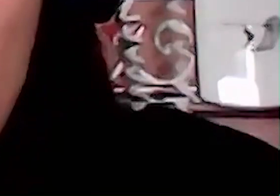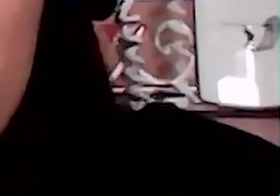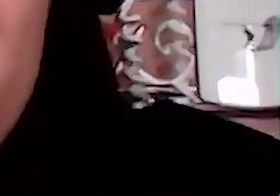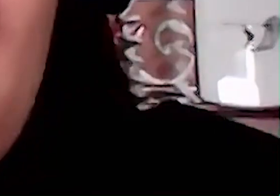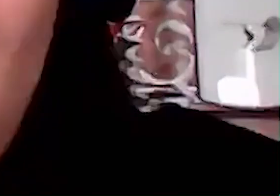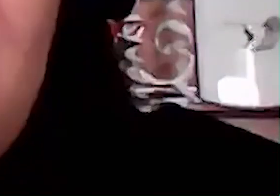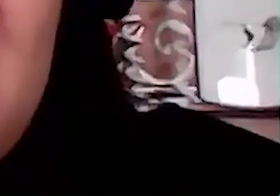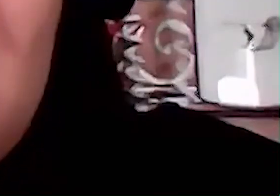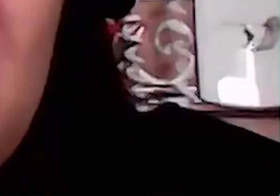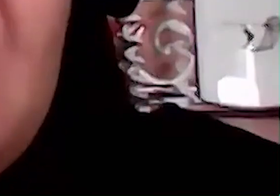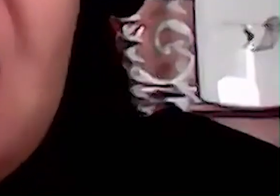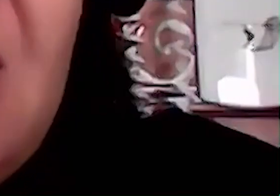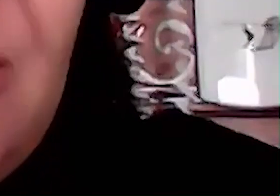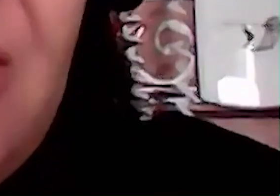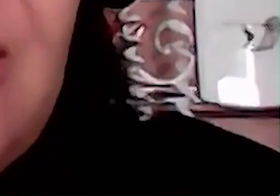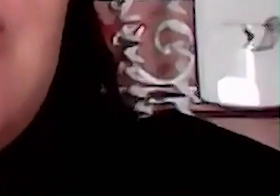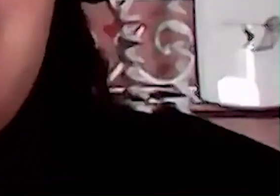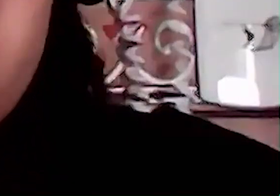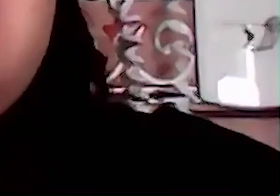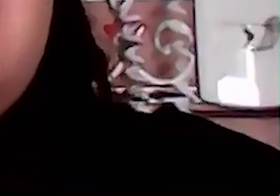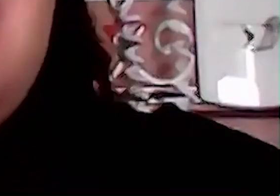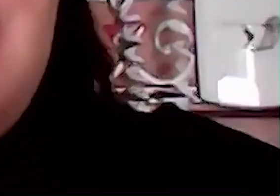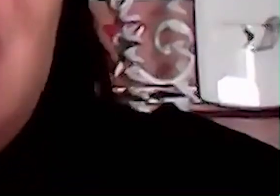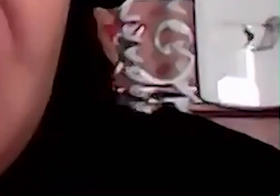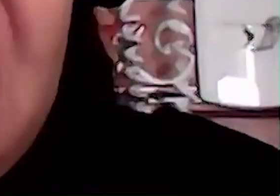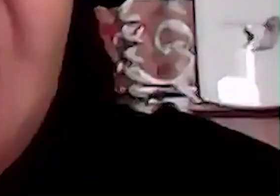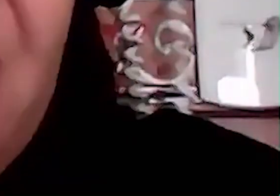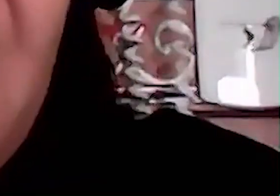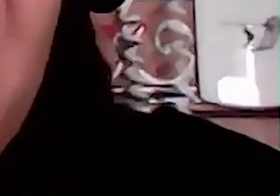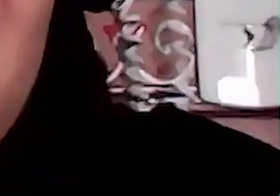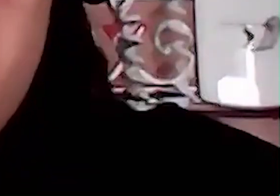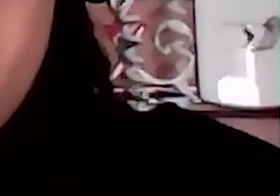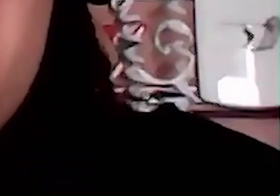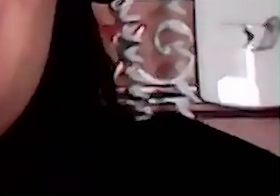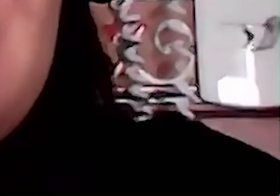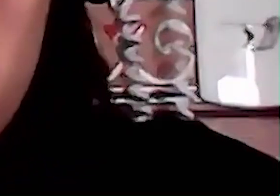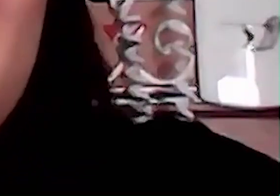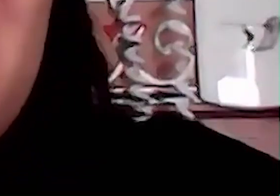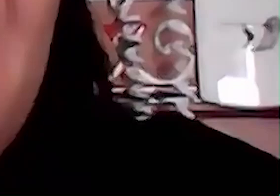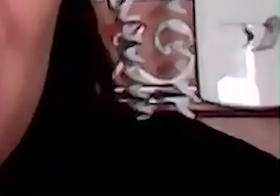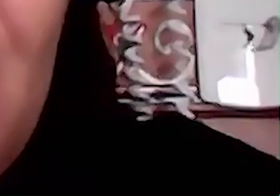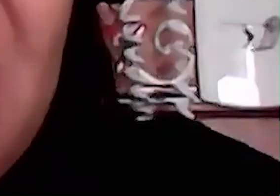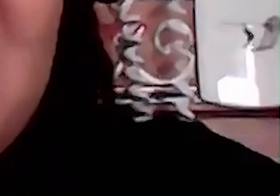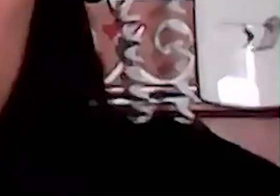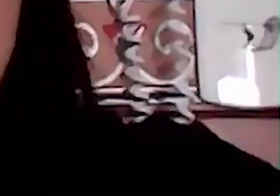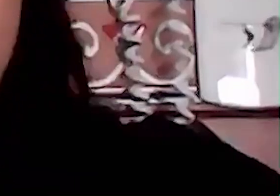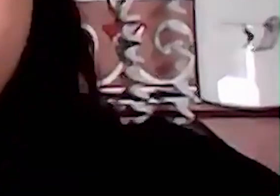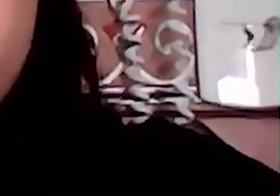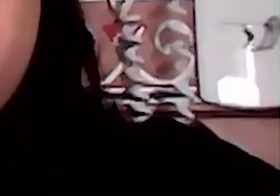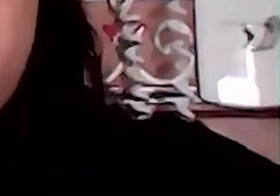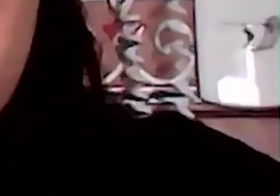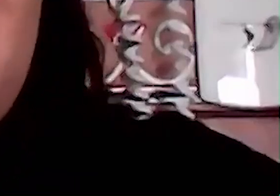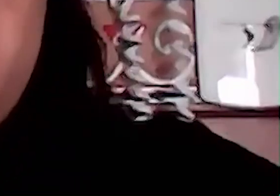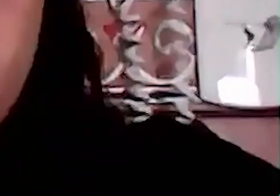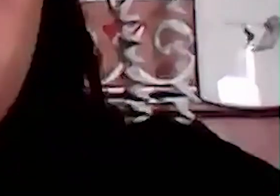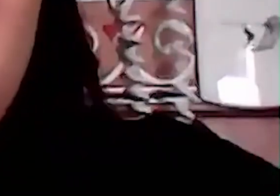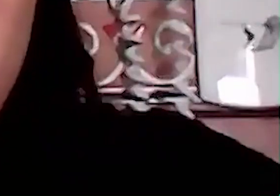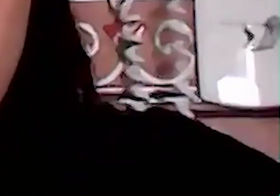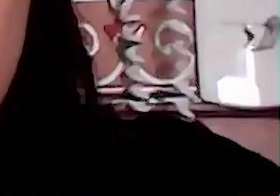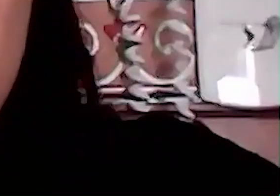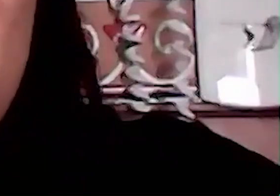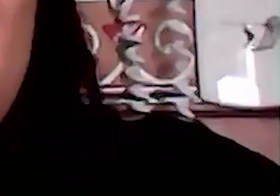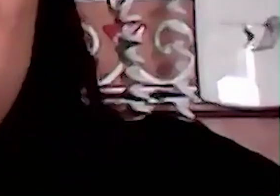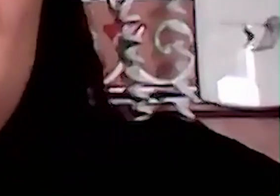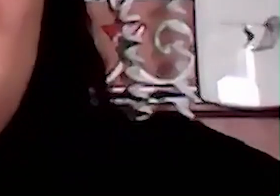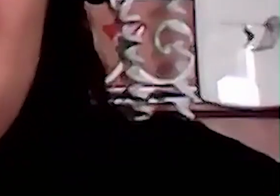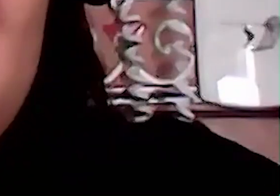eh contextualizando eu sou oficial de justiça então eu tô sempre na rua sempre dirigindo e